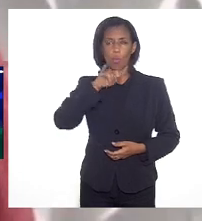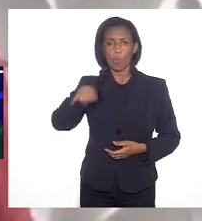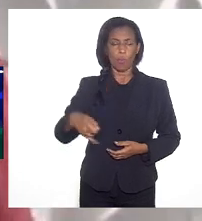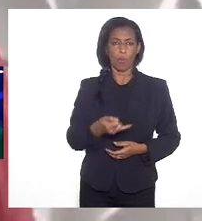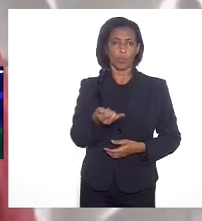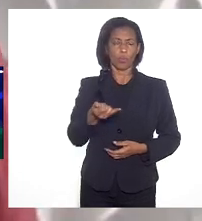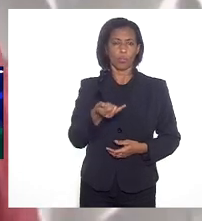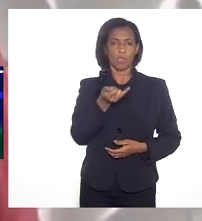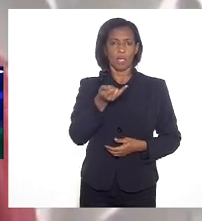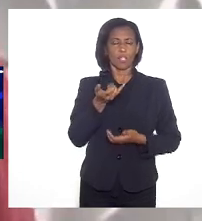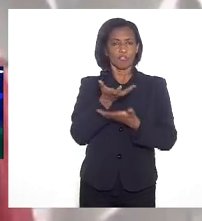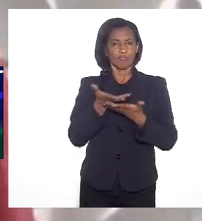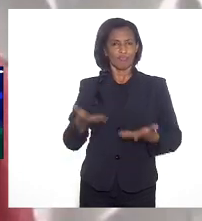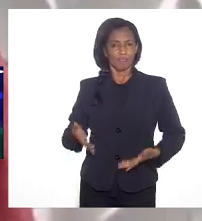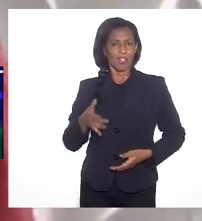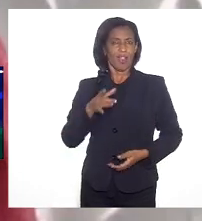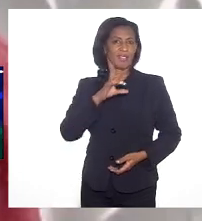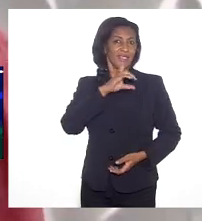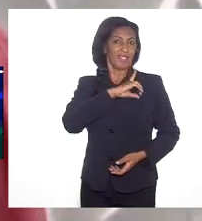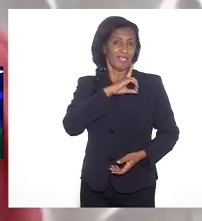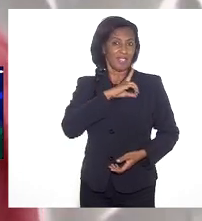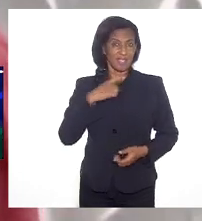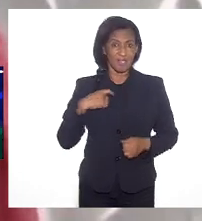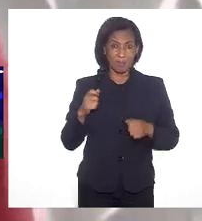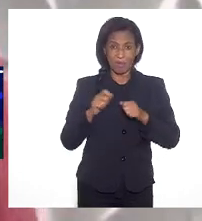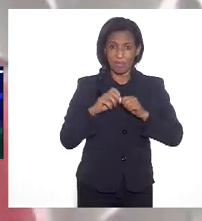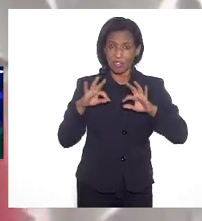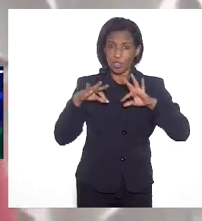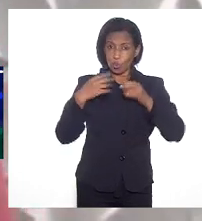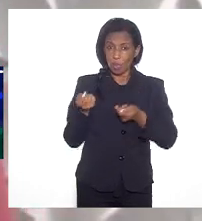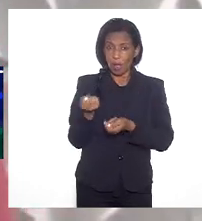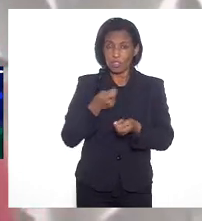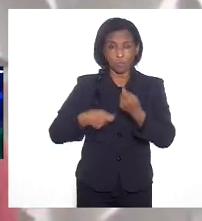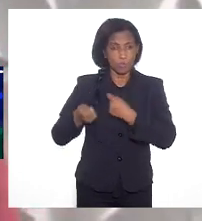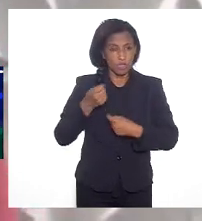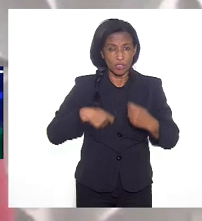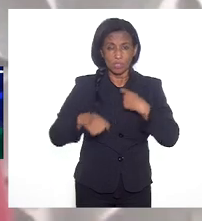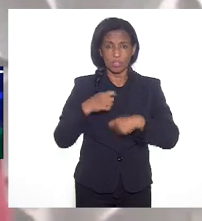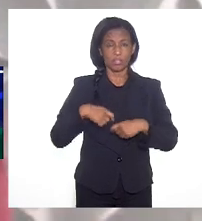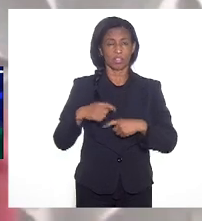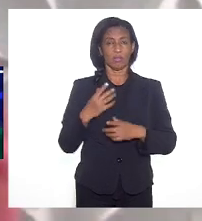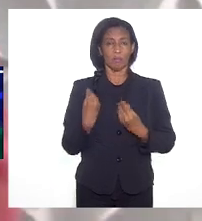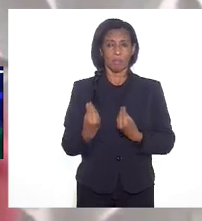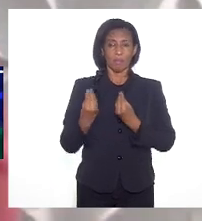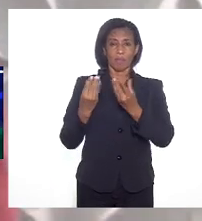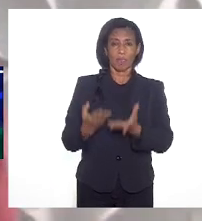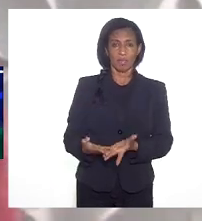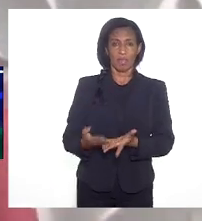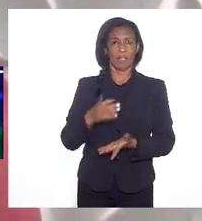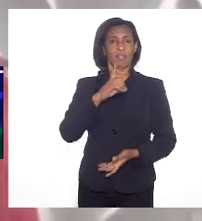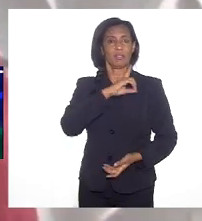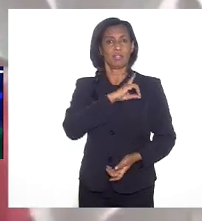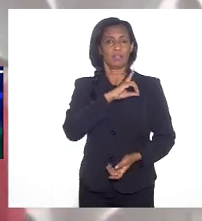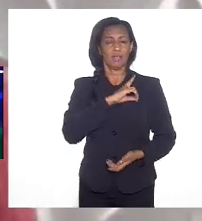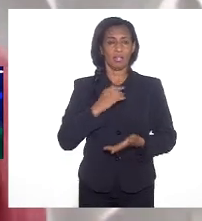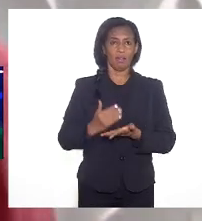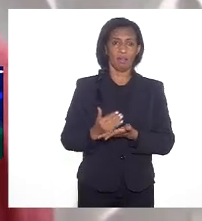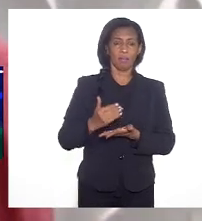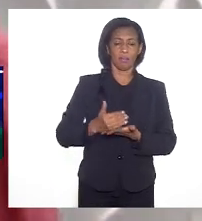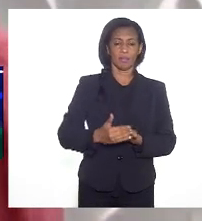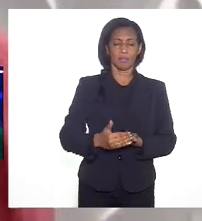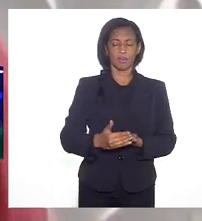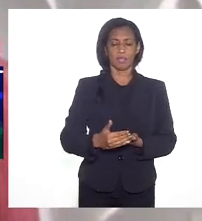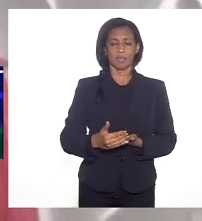inaugurar essa delegacia mas fiz toda a parte administrativa para gerar essa delegacia a partir